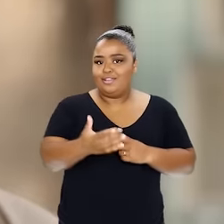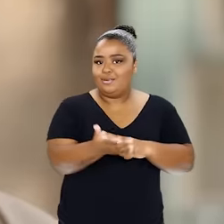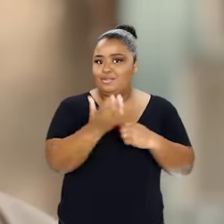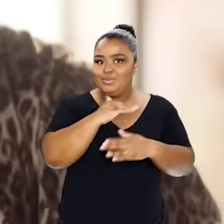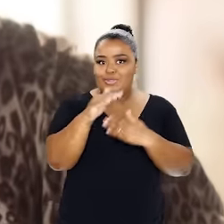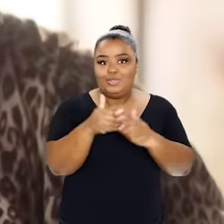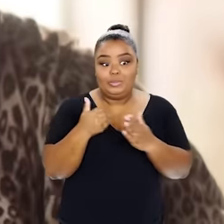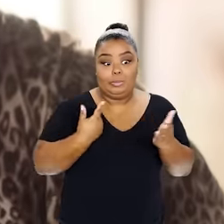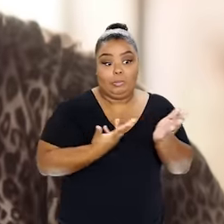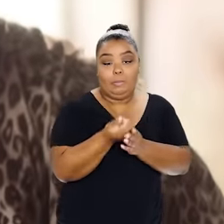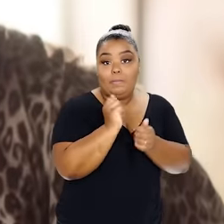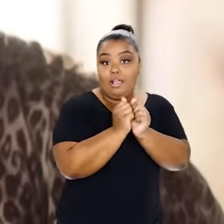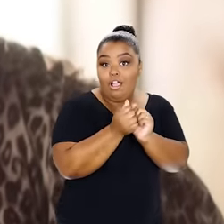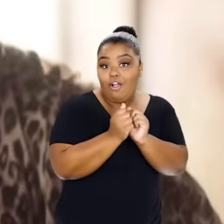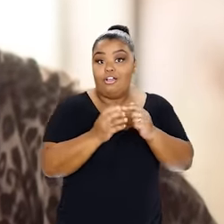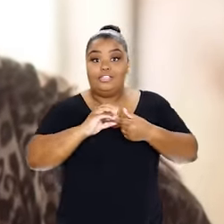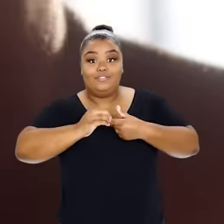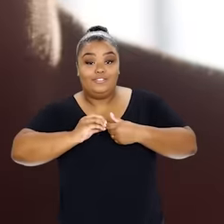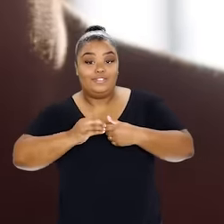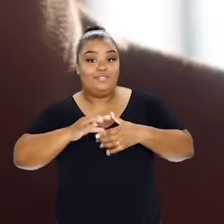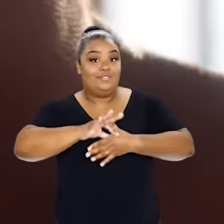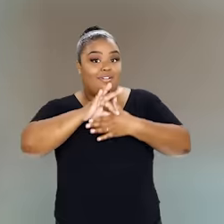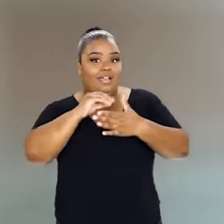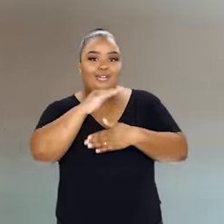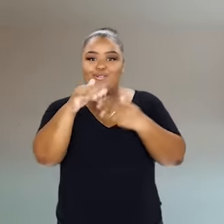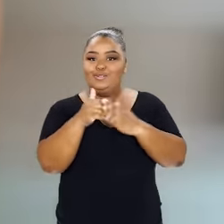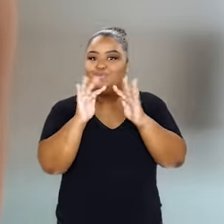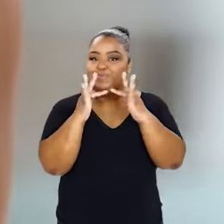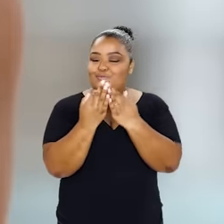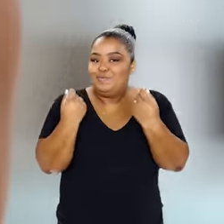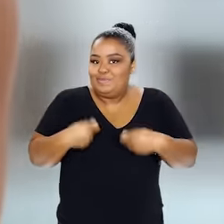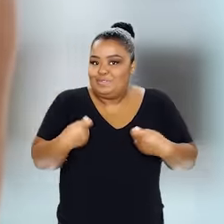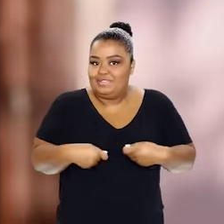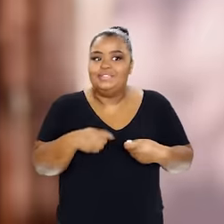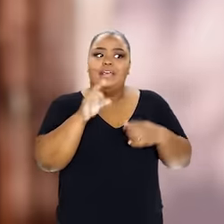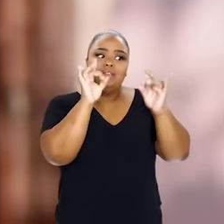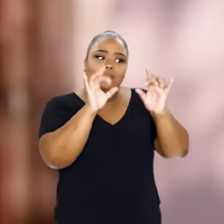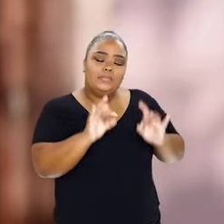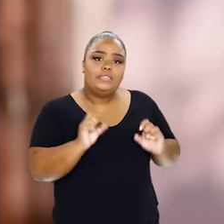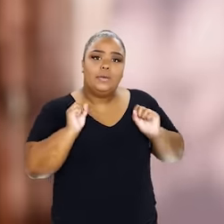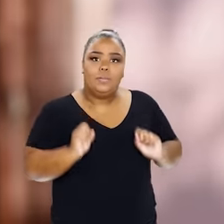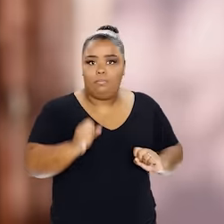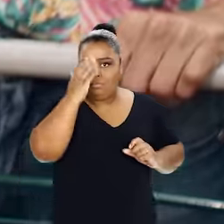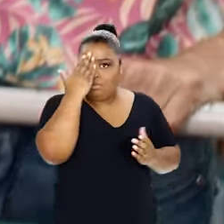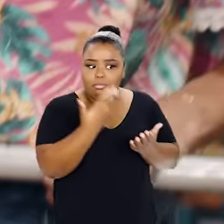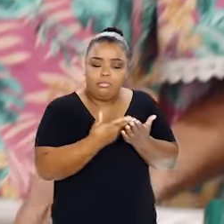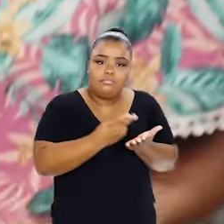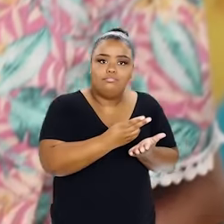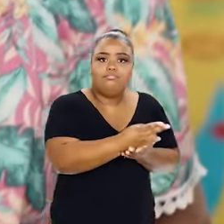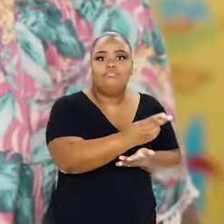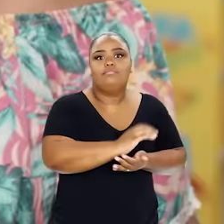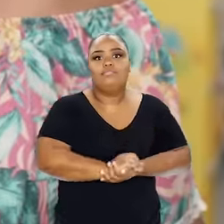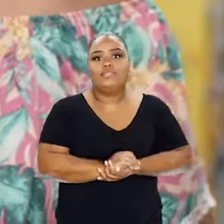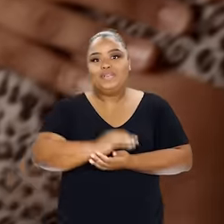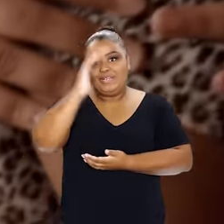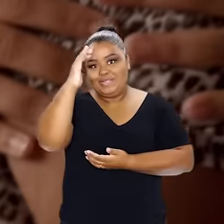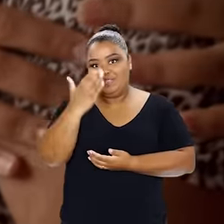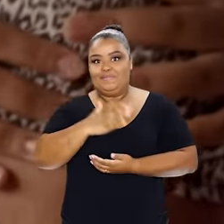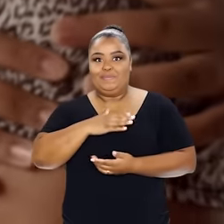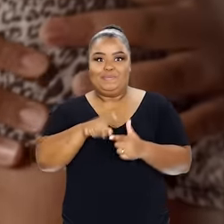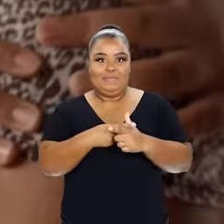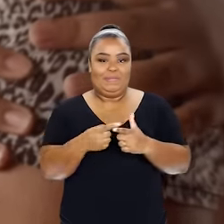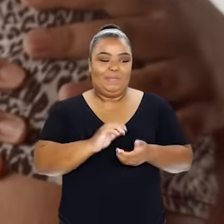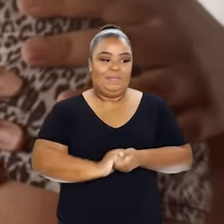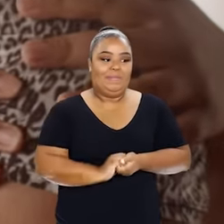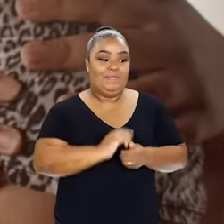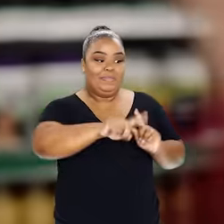ajuda em tudo. Comprei arroz, feijão, carne. Tudo que uma família precisa. E faz a diferença, né? Tu poder contar com aquilo sempre. Vai resolver o